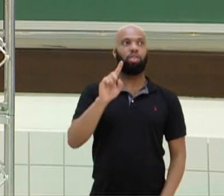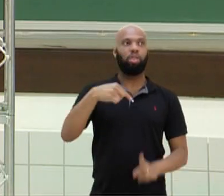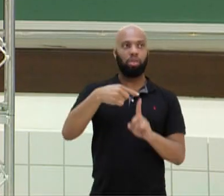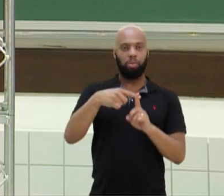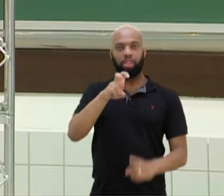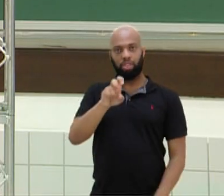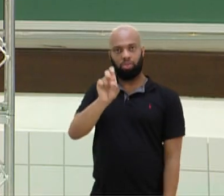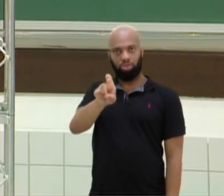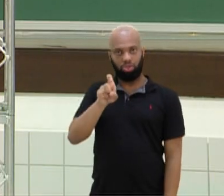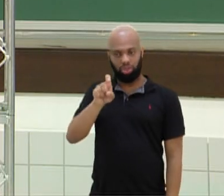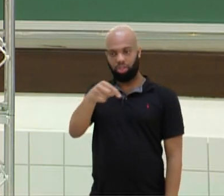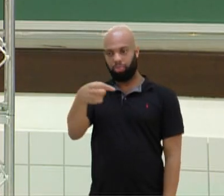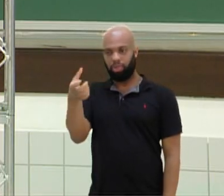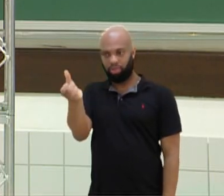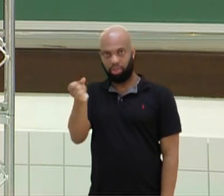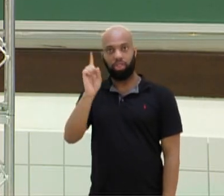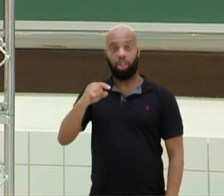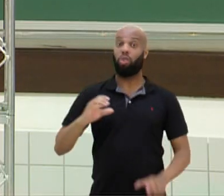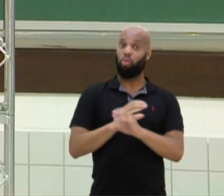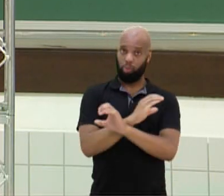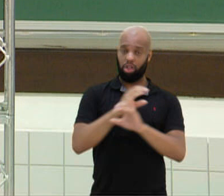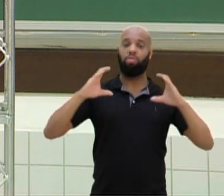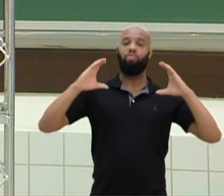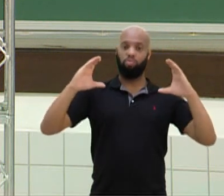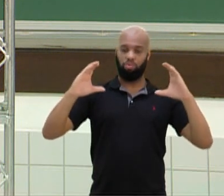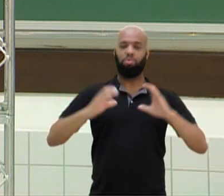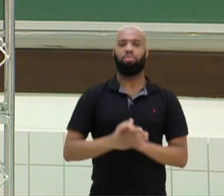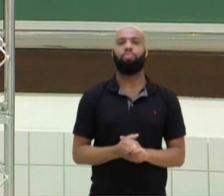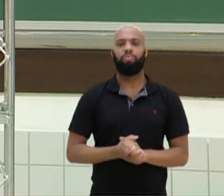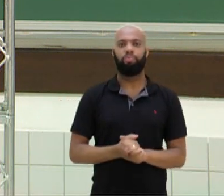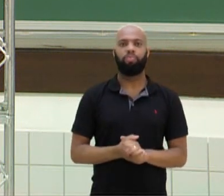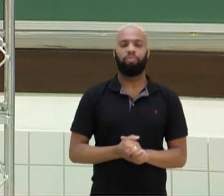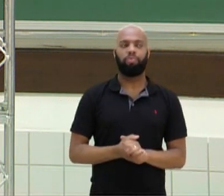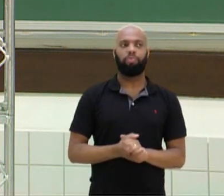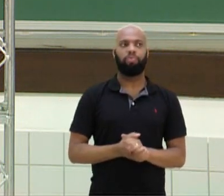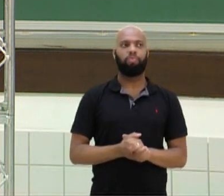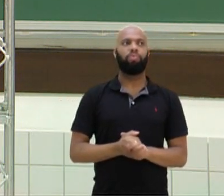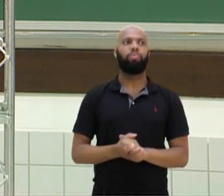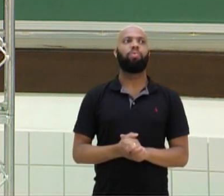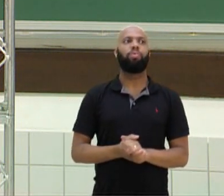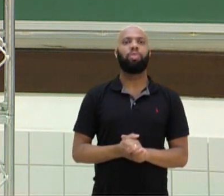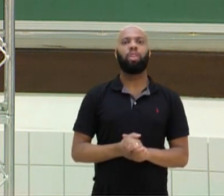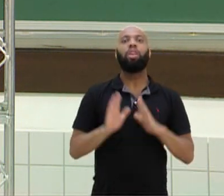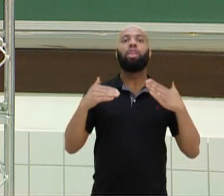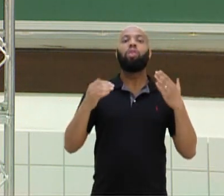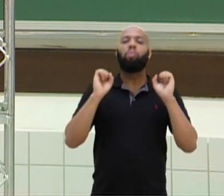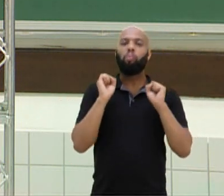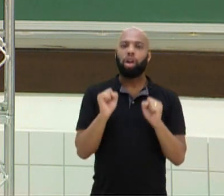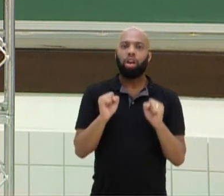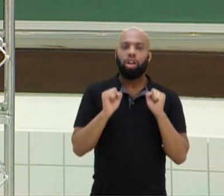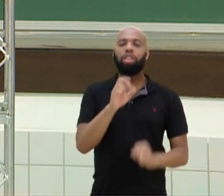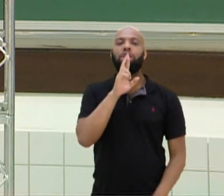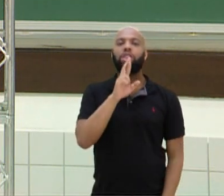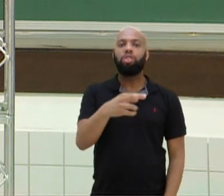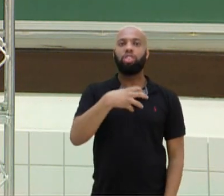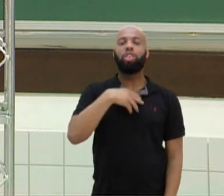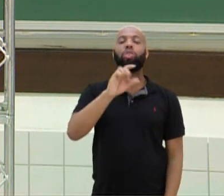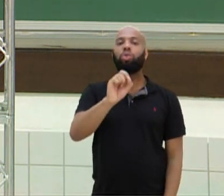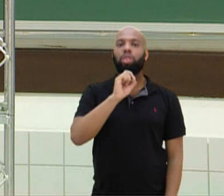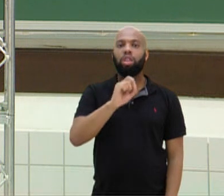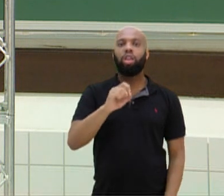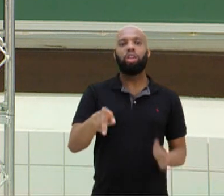eixo X. Essas raízes, eu tenho uma função completa, menos x